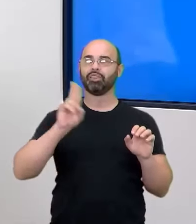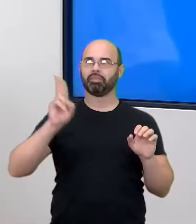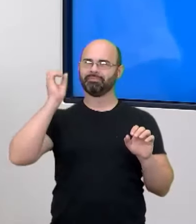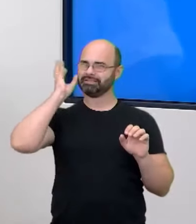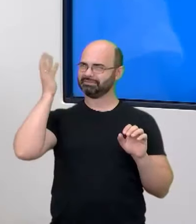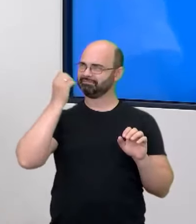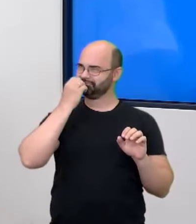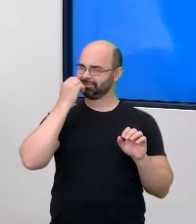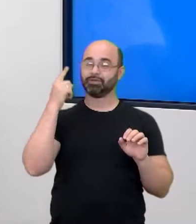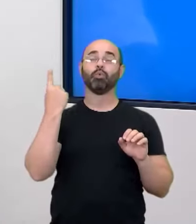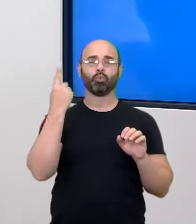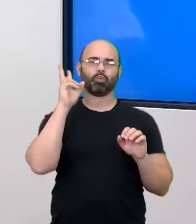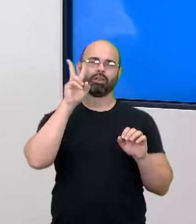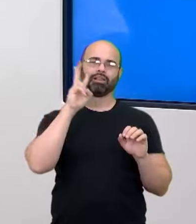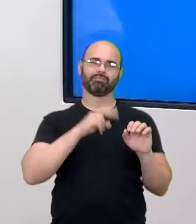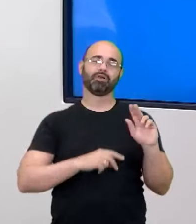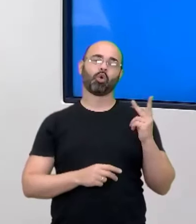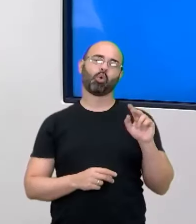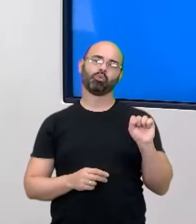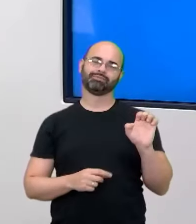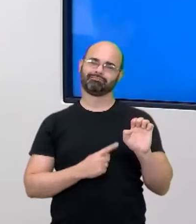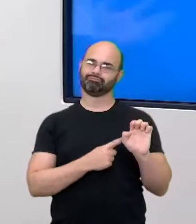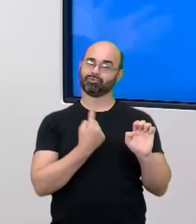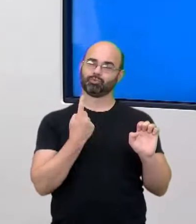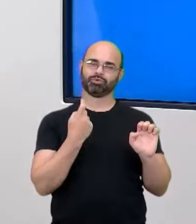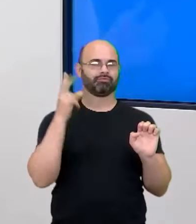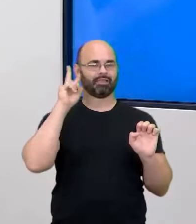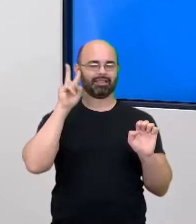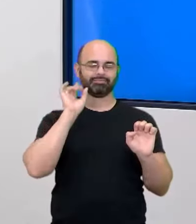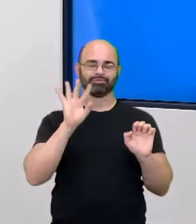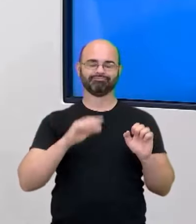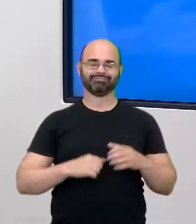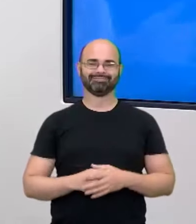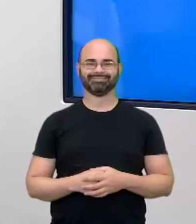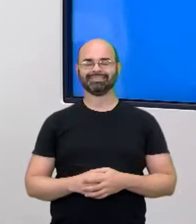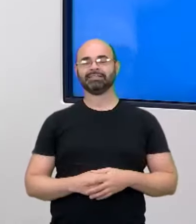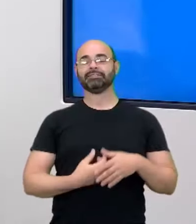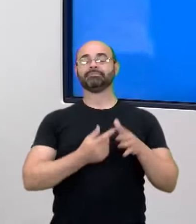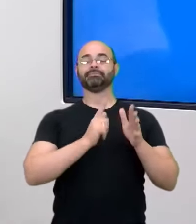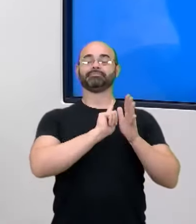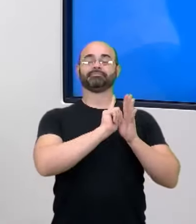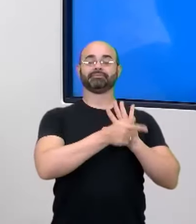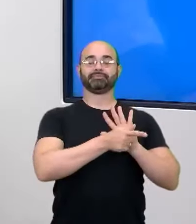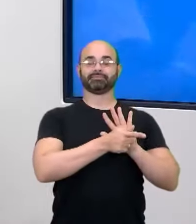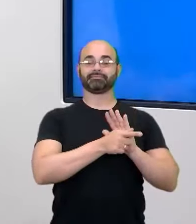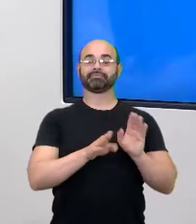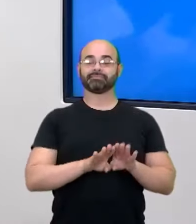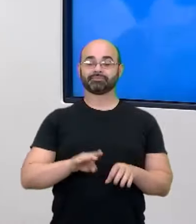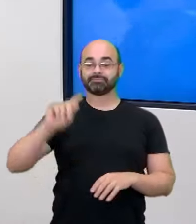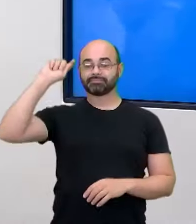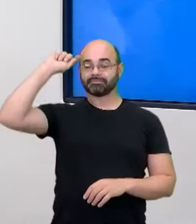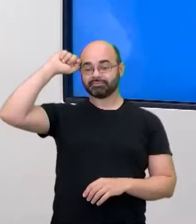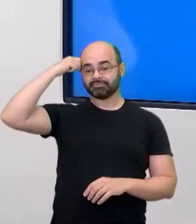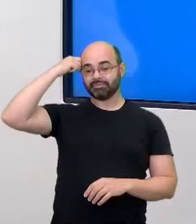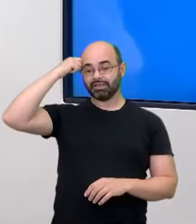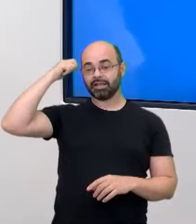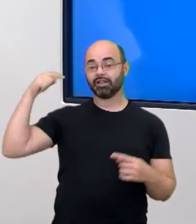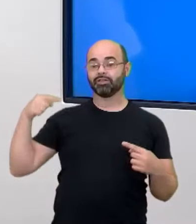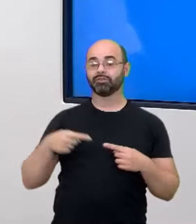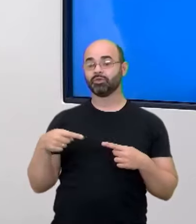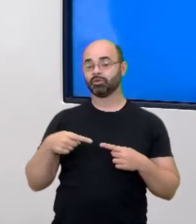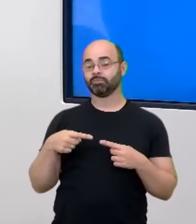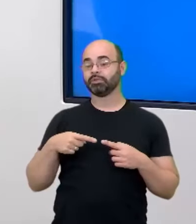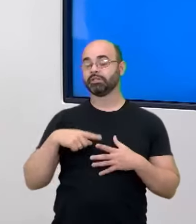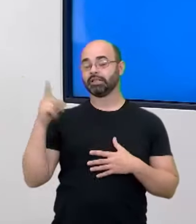E agora, gente, nós vamos falar novamente de gêneros ligados à comunidade negra, esse numa pegada